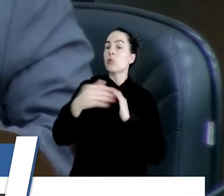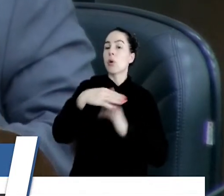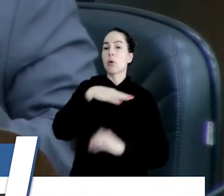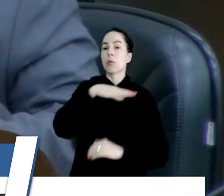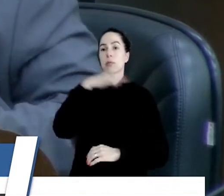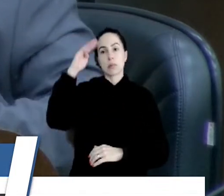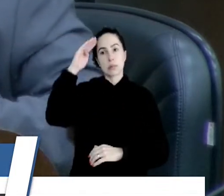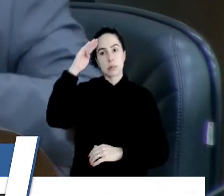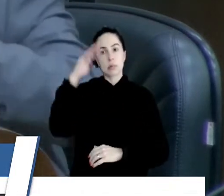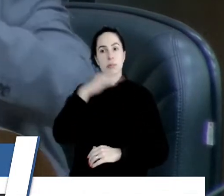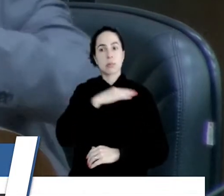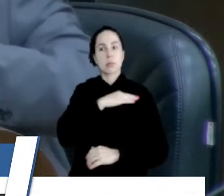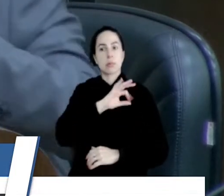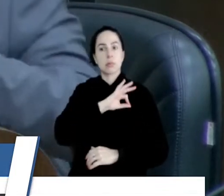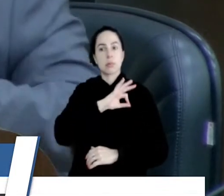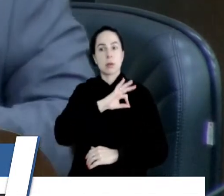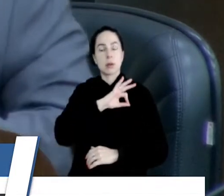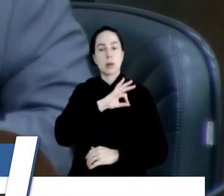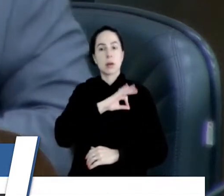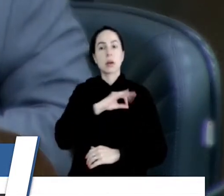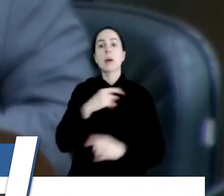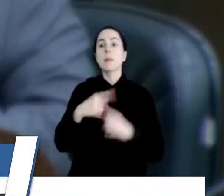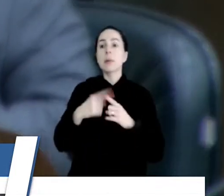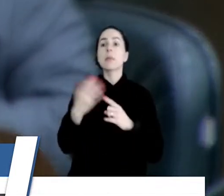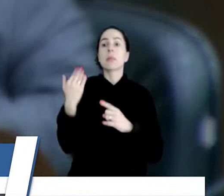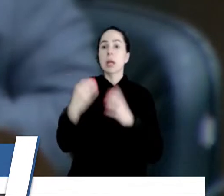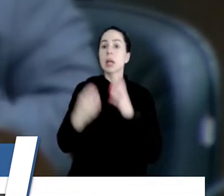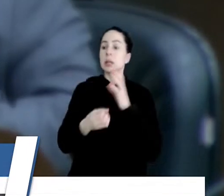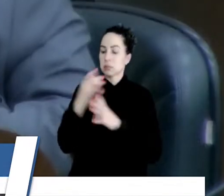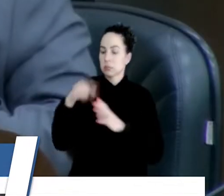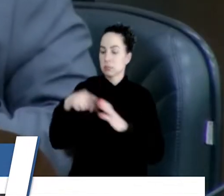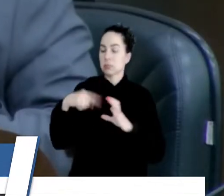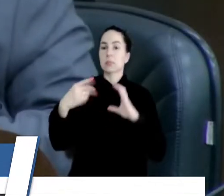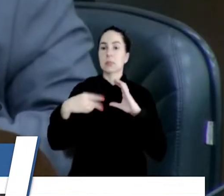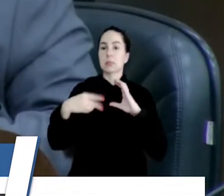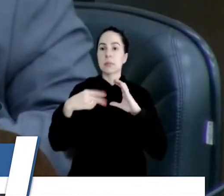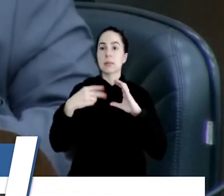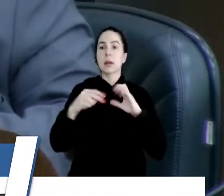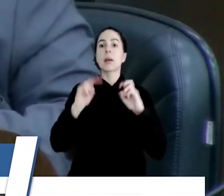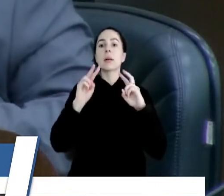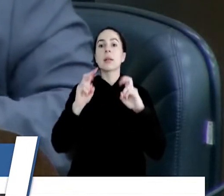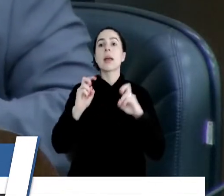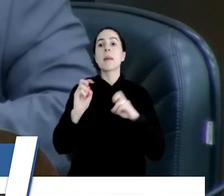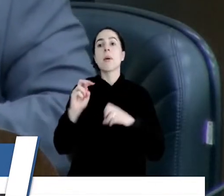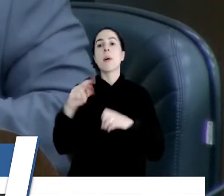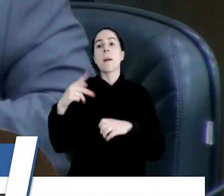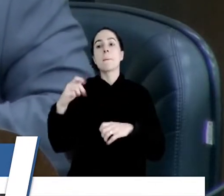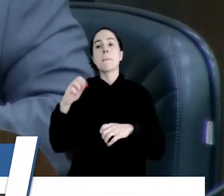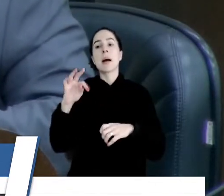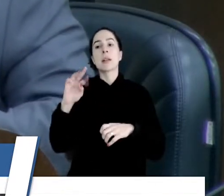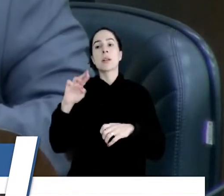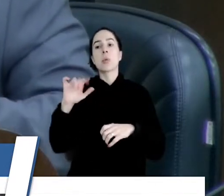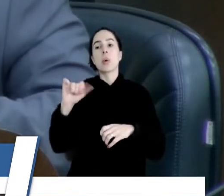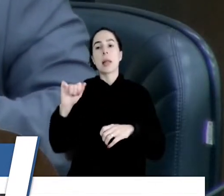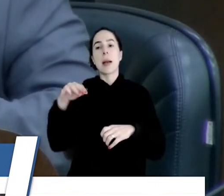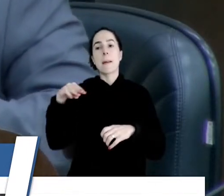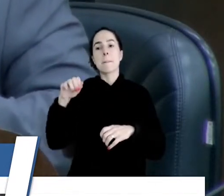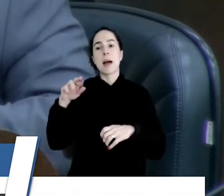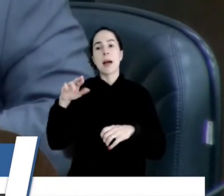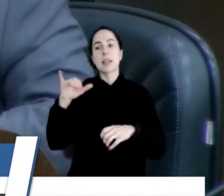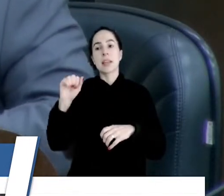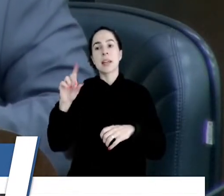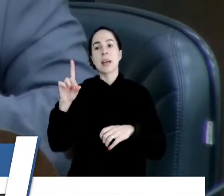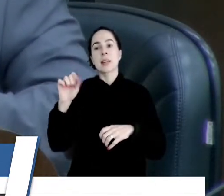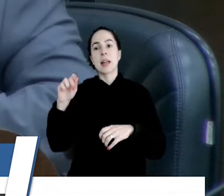Por quê? Foi criado, inclusive, para essa casa aqui, a questão da Patrulha Maria da Penha. Depois tem a ronda escolares,